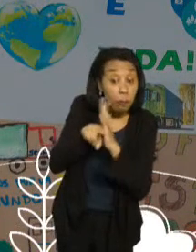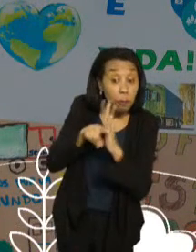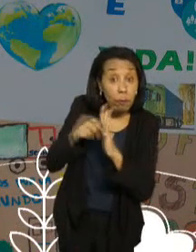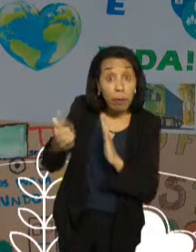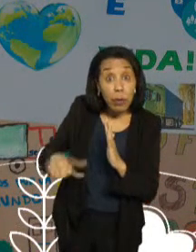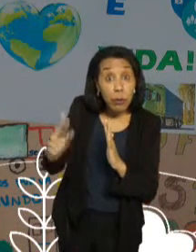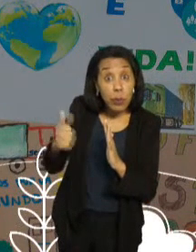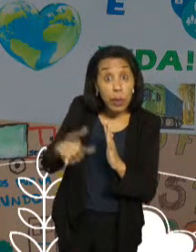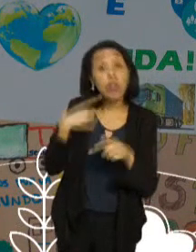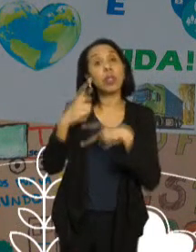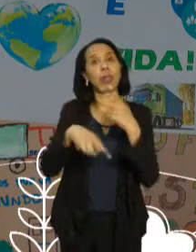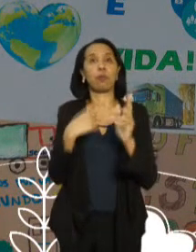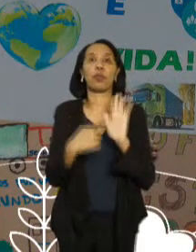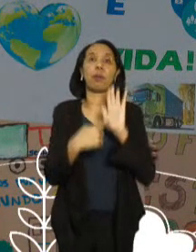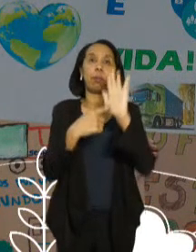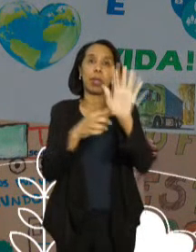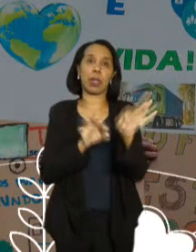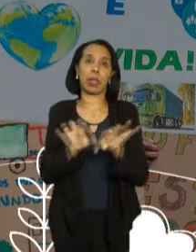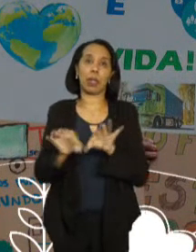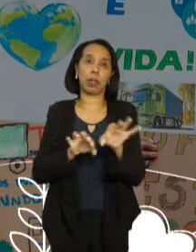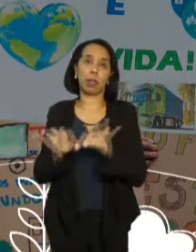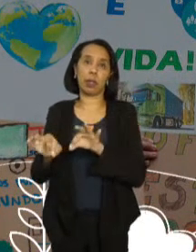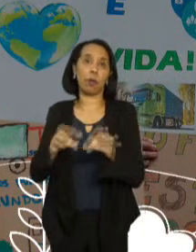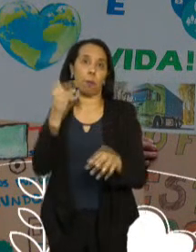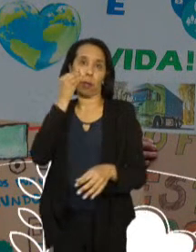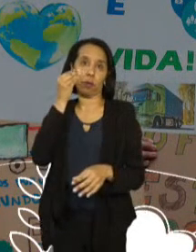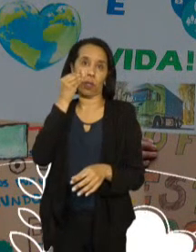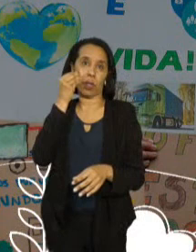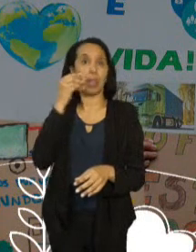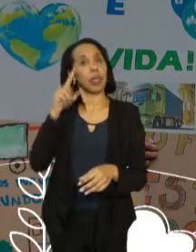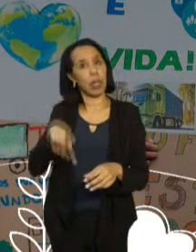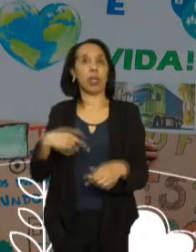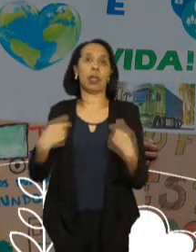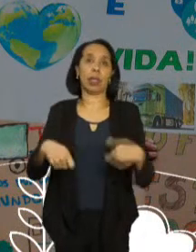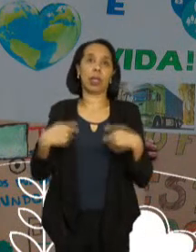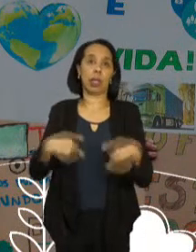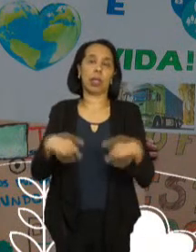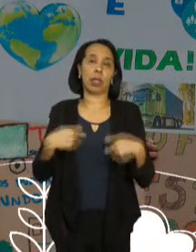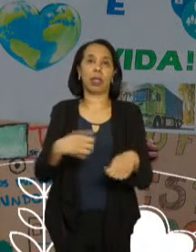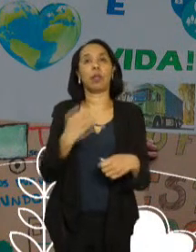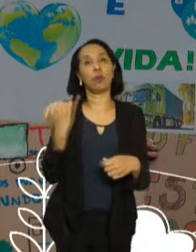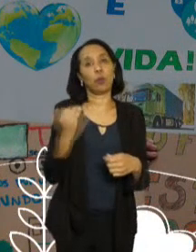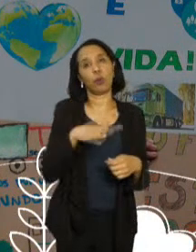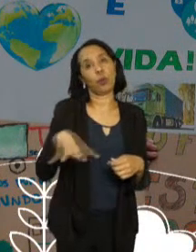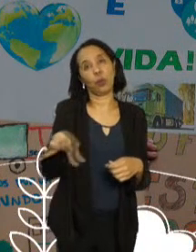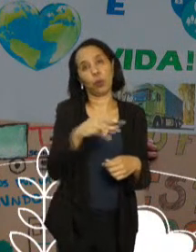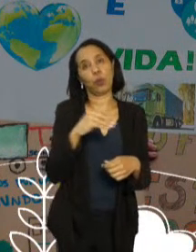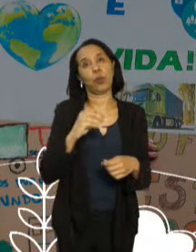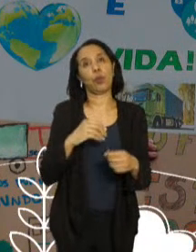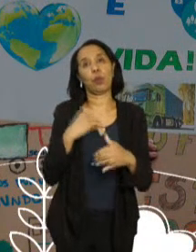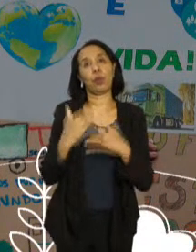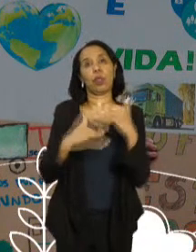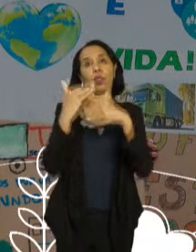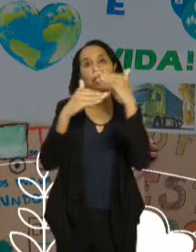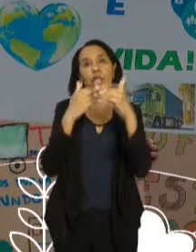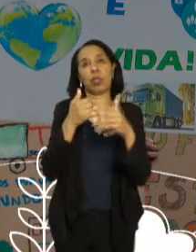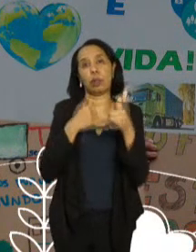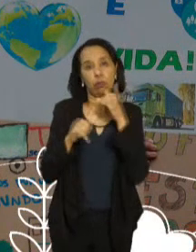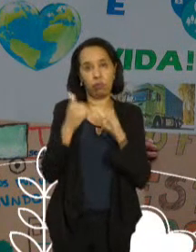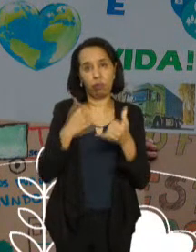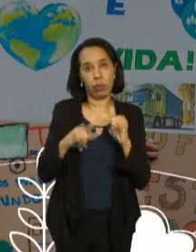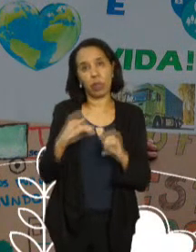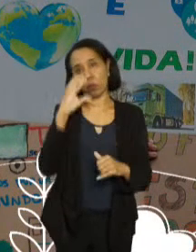com apresentação de plano de teste. Esses são os elementos necessários para a geração de energia a partir,